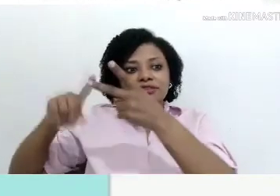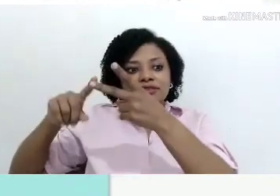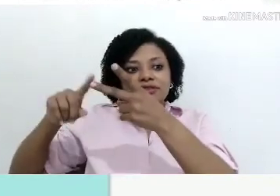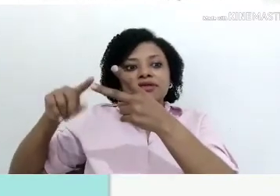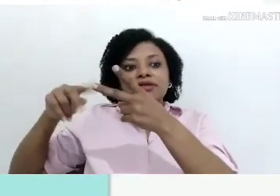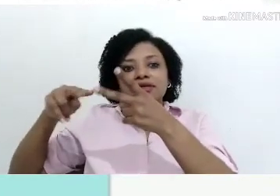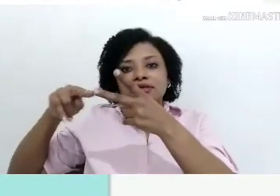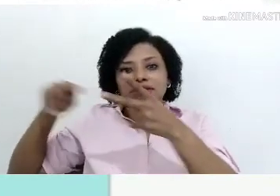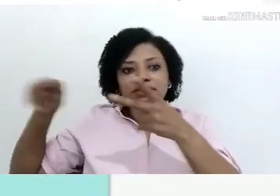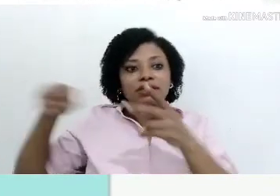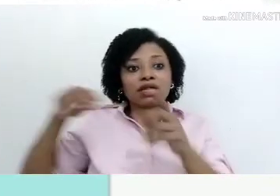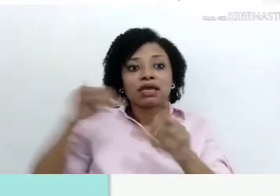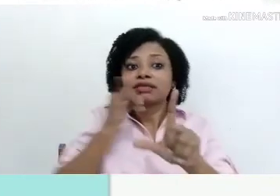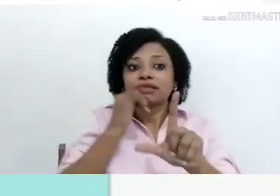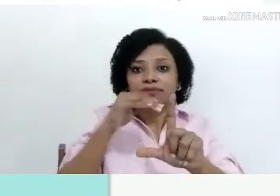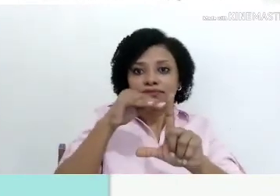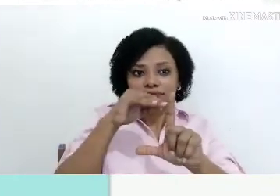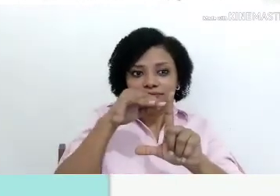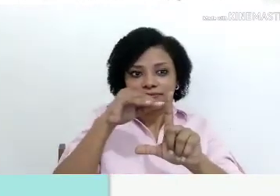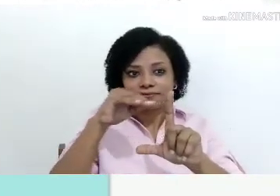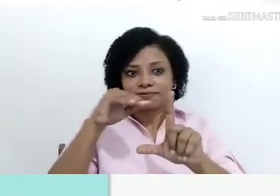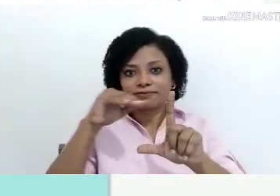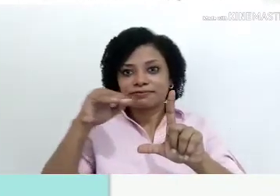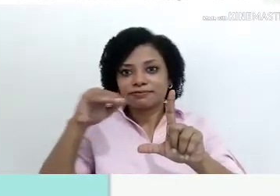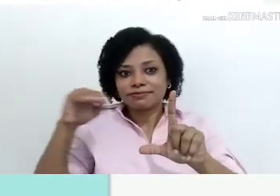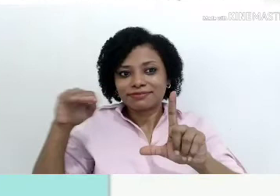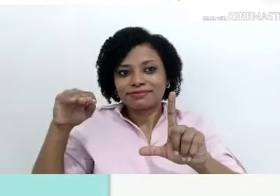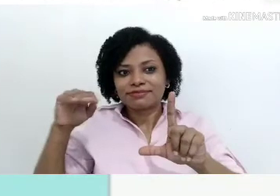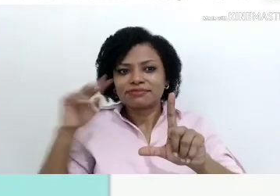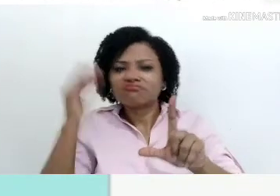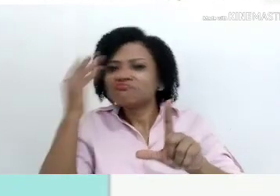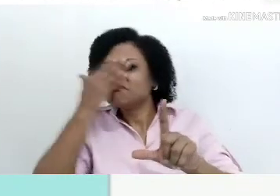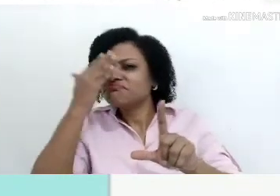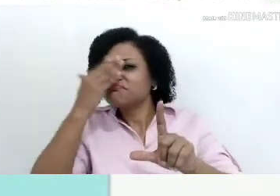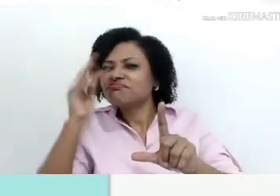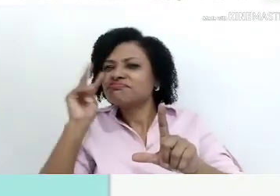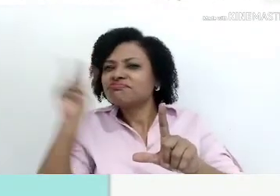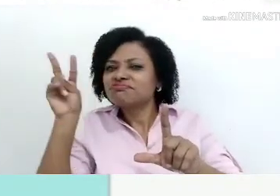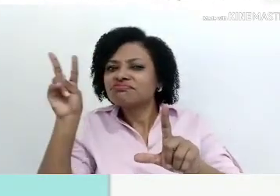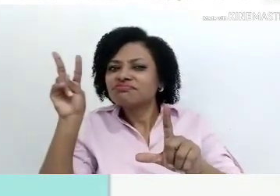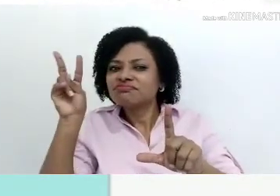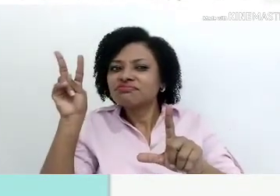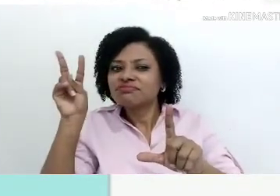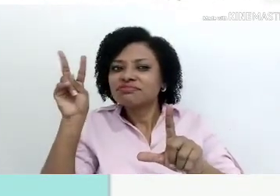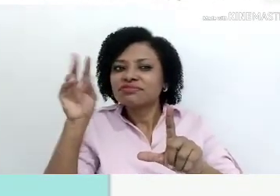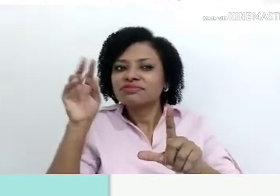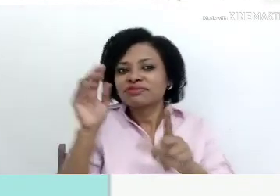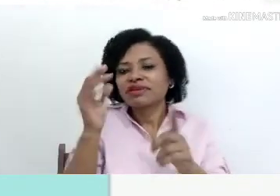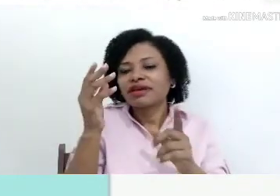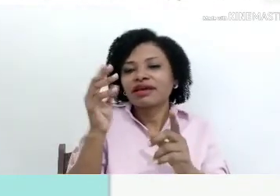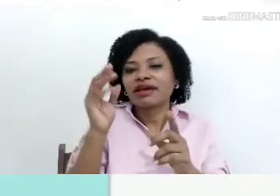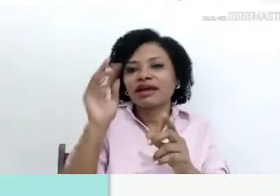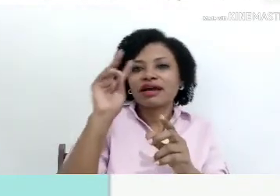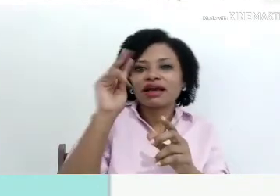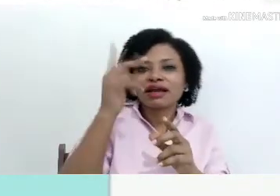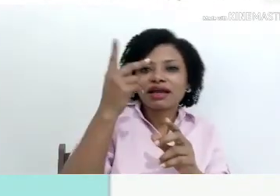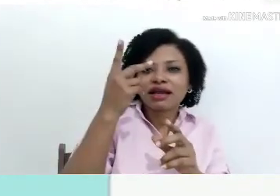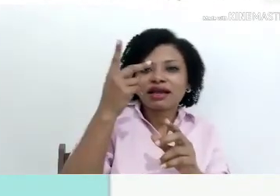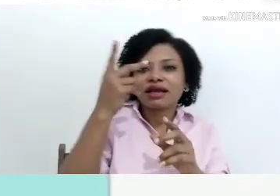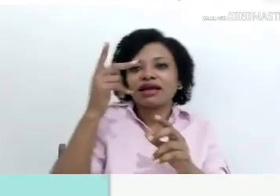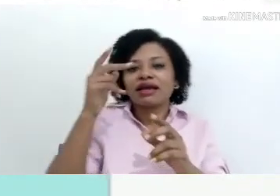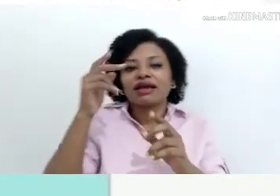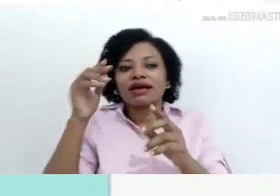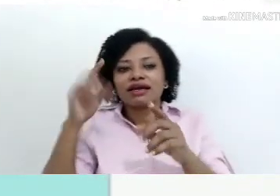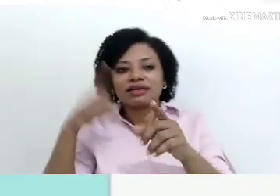mas é ΔH é igual a H final menos H inicial. Ou energia dos produtos menos a energia dos